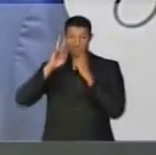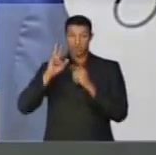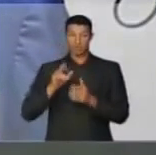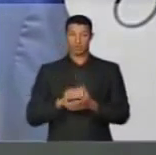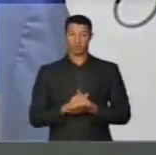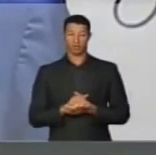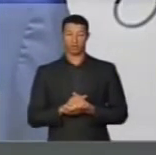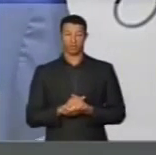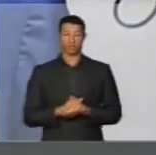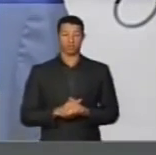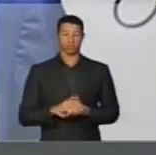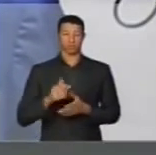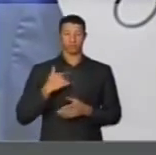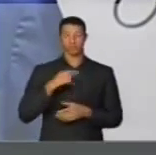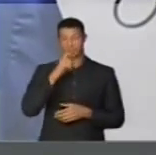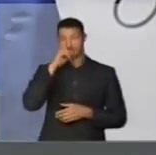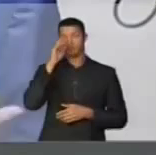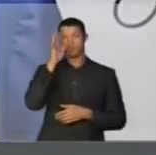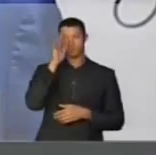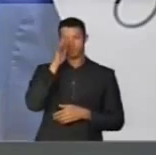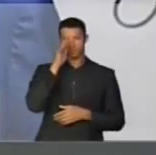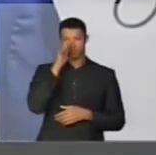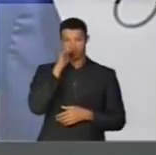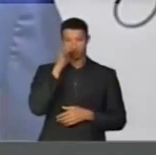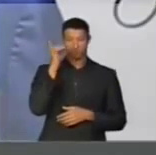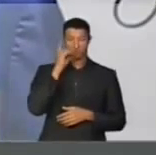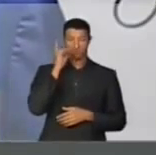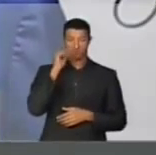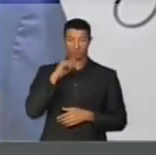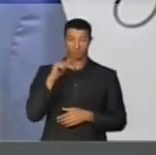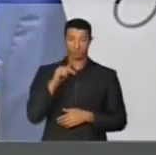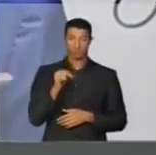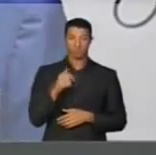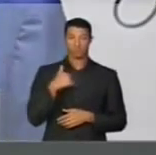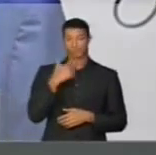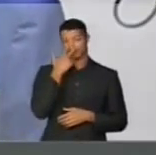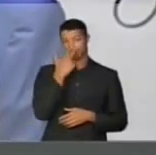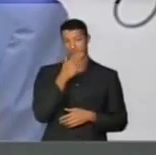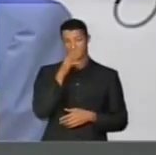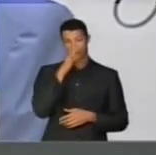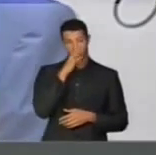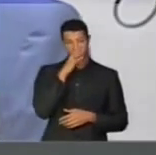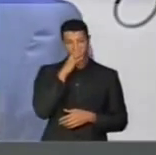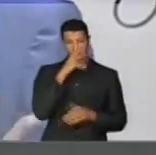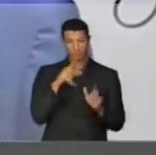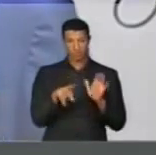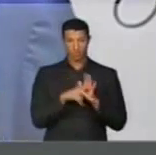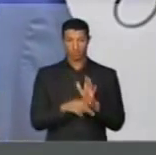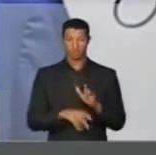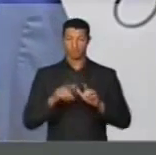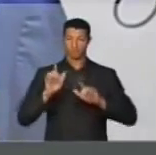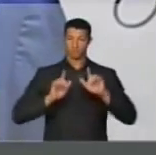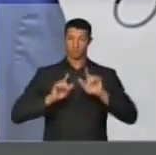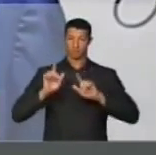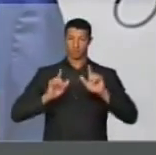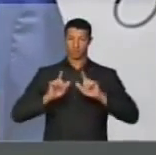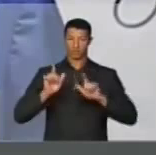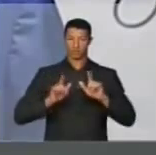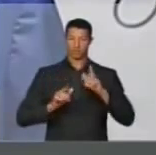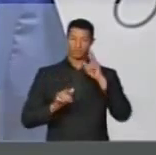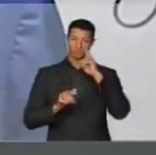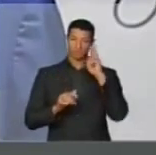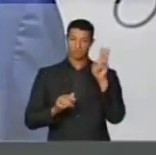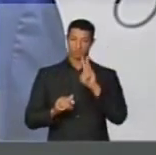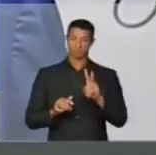mandato, curioso, saudoso dessa casa, eu assisti os embates pela televisão e vi